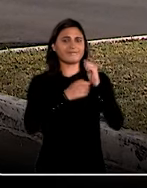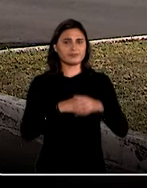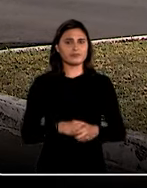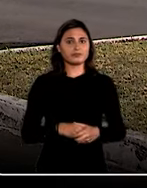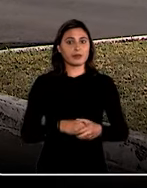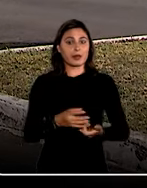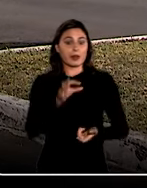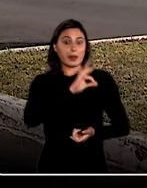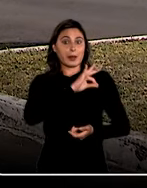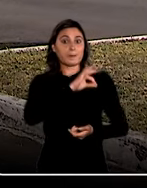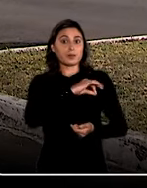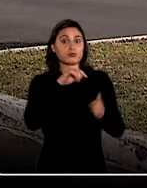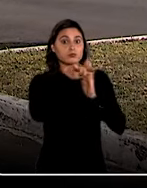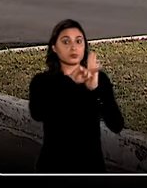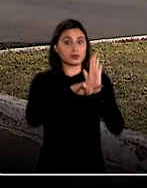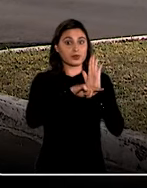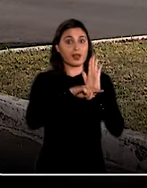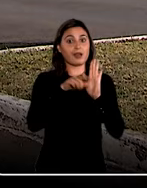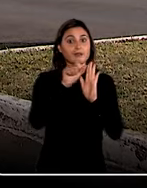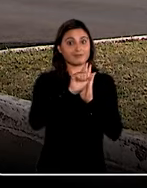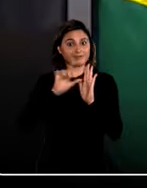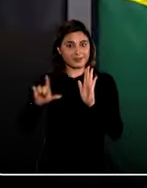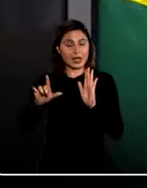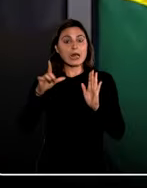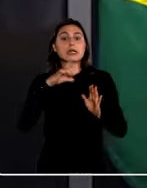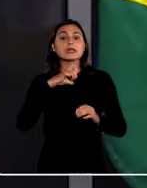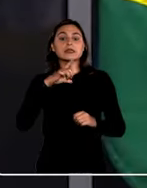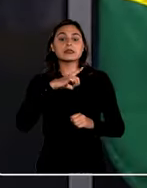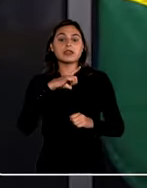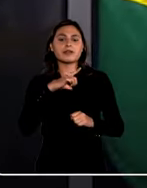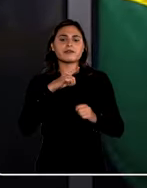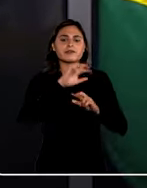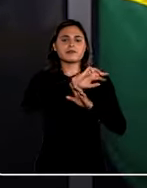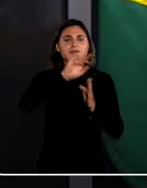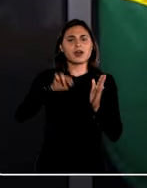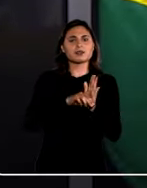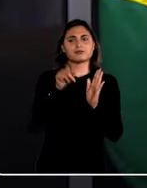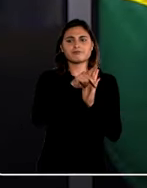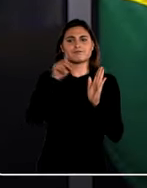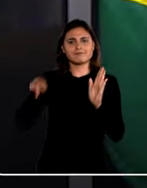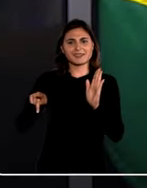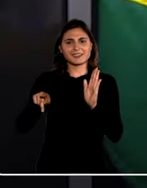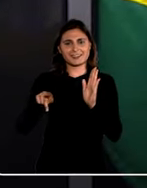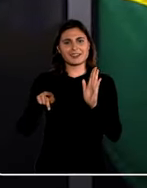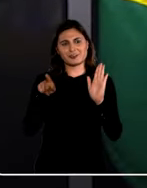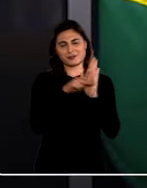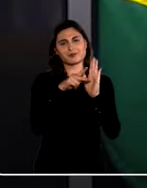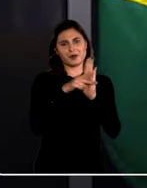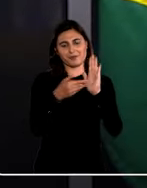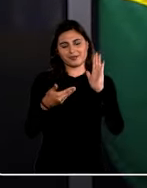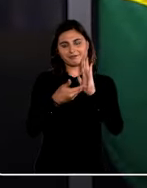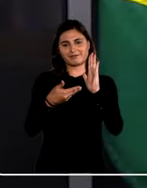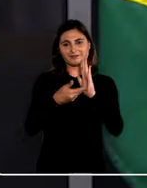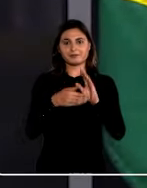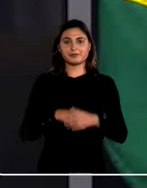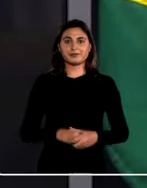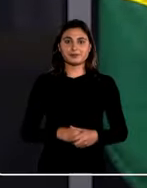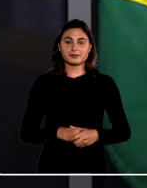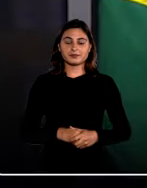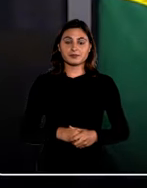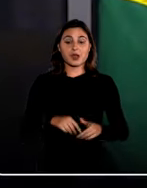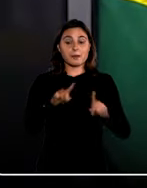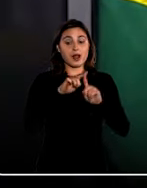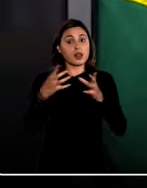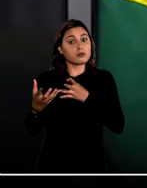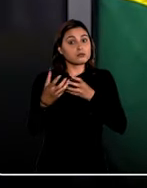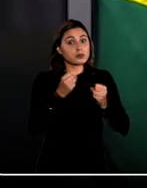realizada pela Polícia Federal em Alagoas que envolveria o presidente da câmara ulir mas as custas processuais da